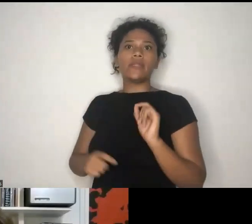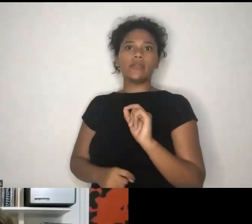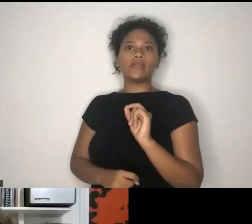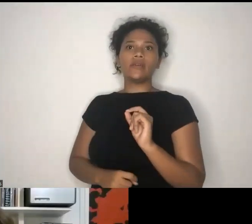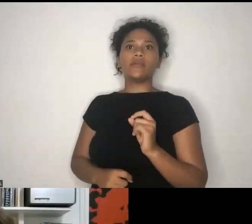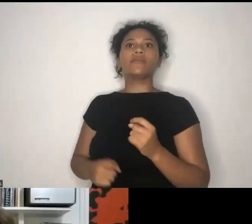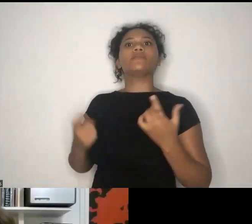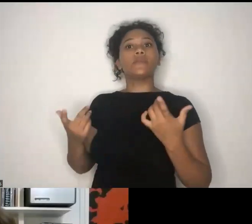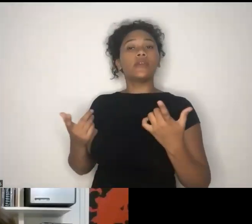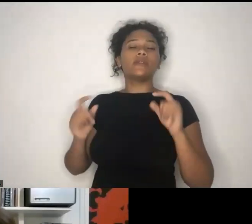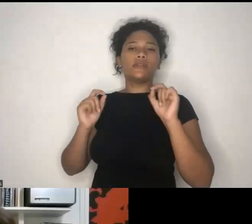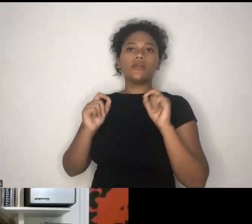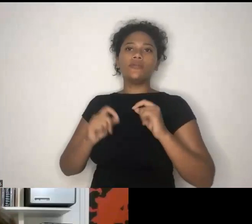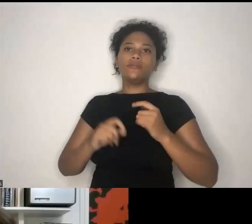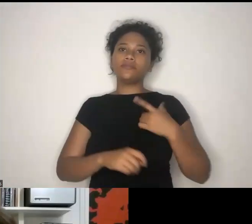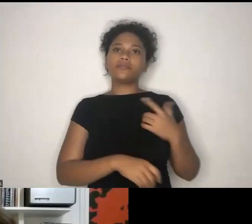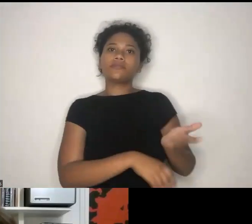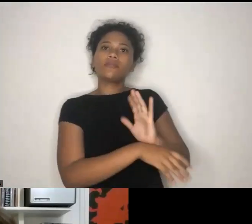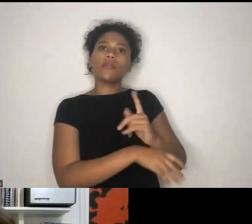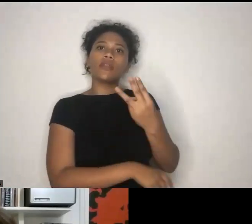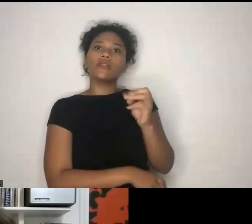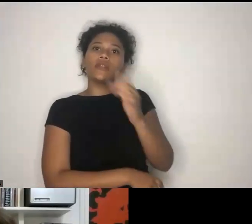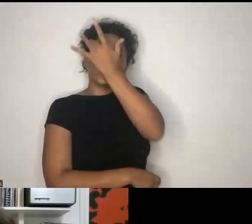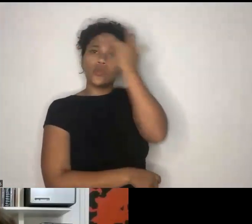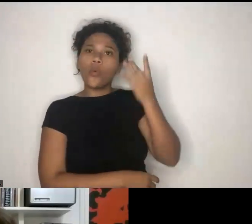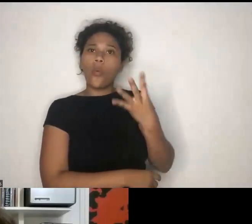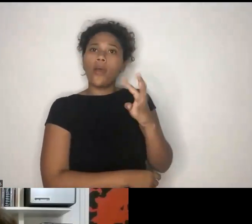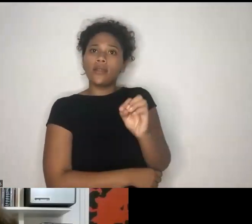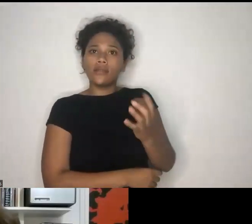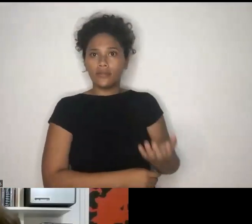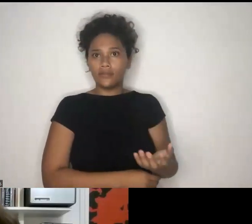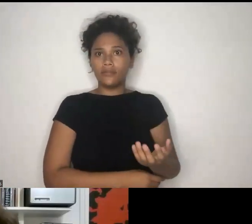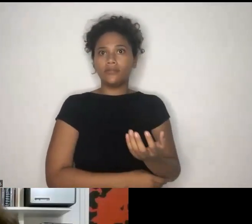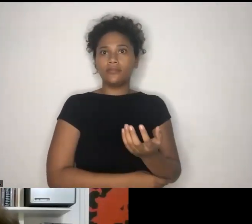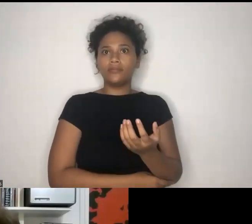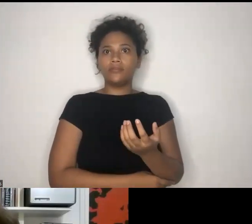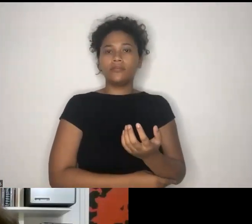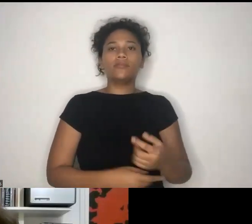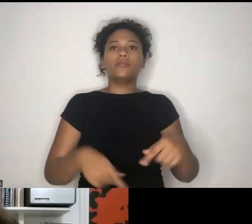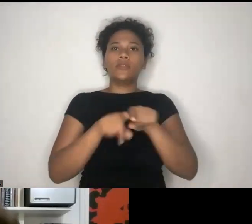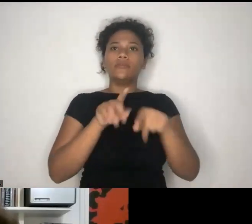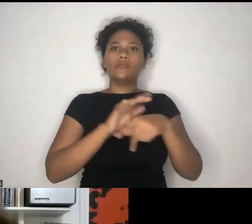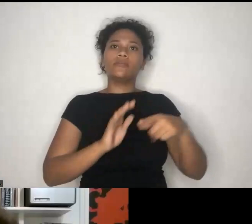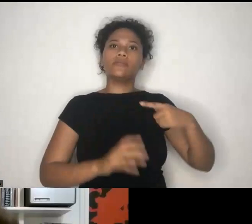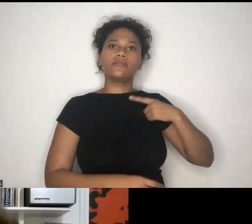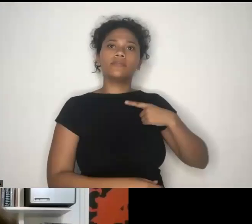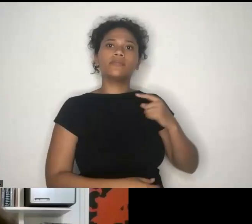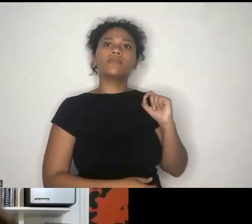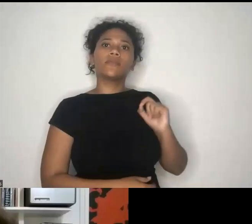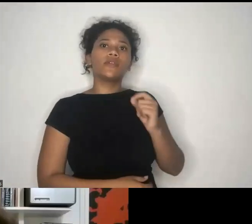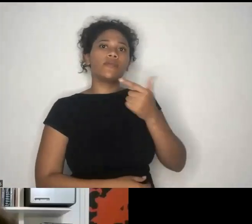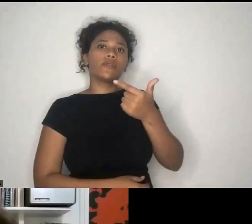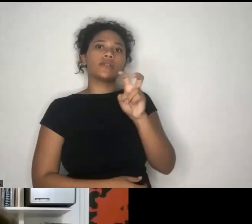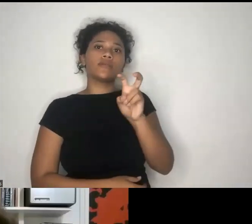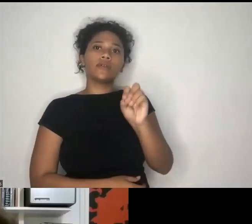normalmente um filme tem 30 pessoas 40 um evento grande Às vezes tem 100 150 já tive 250 pessoas